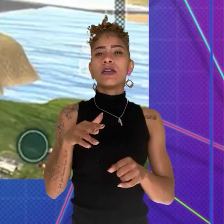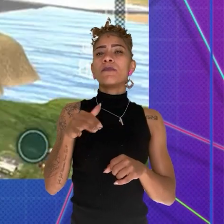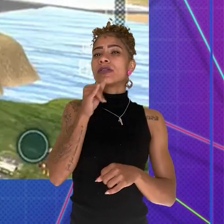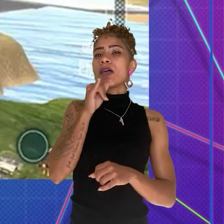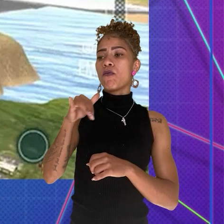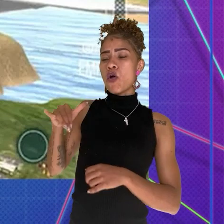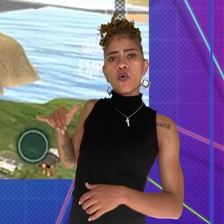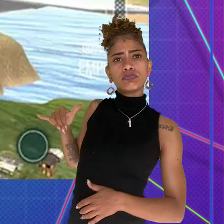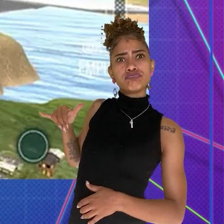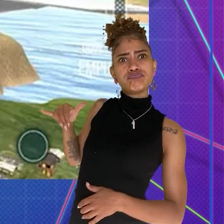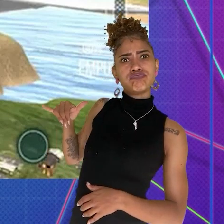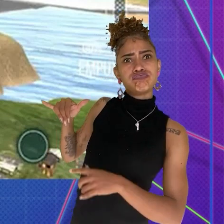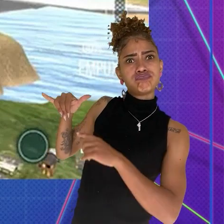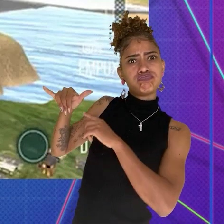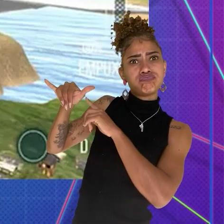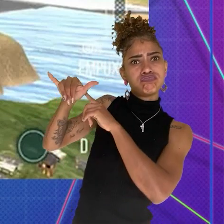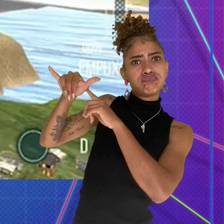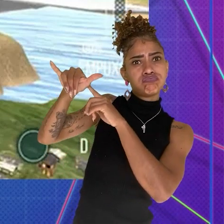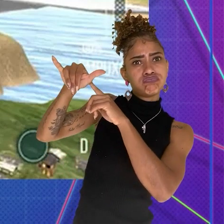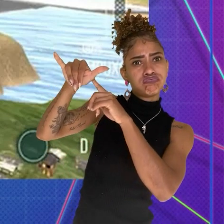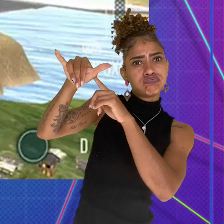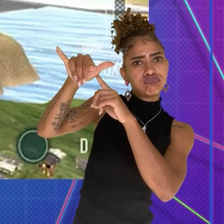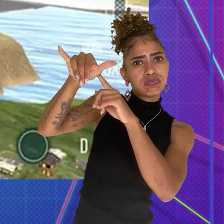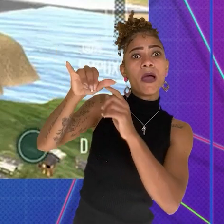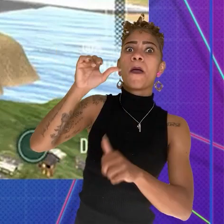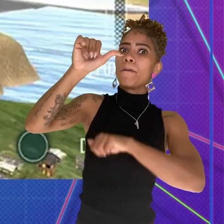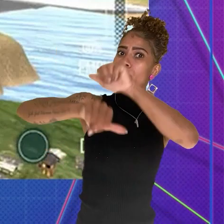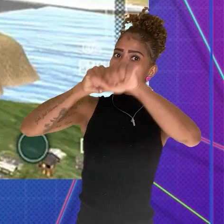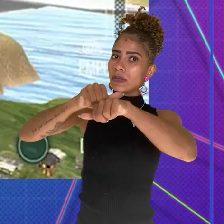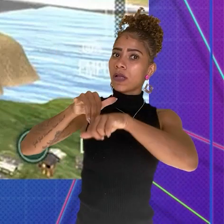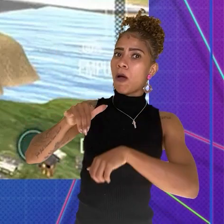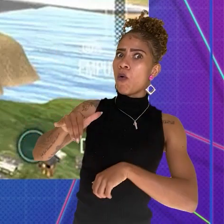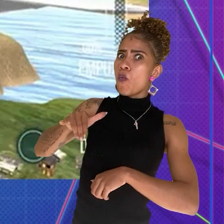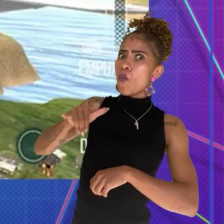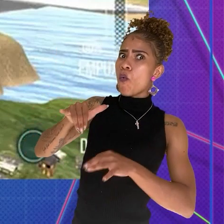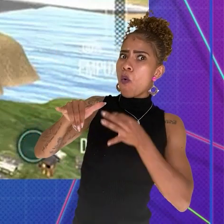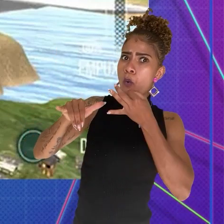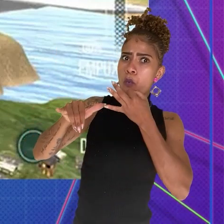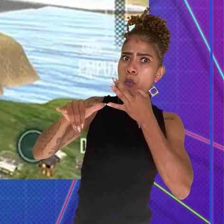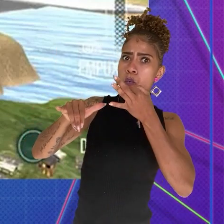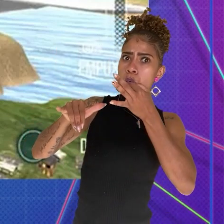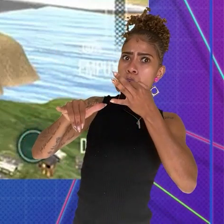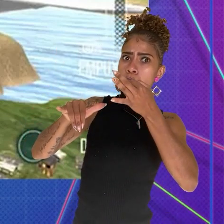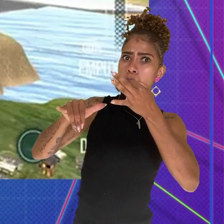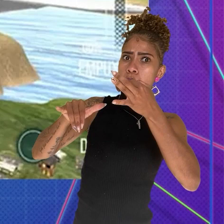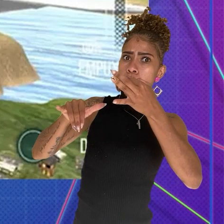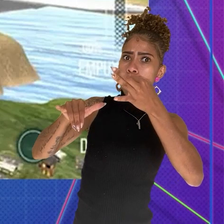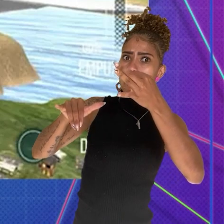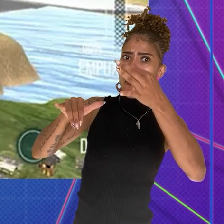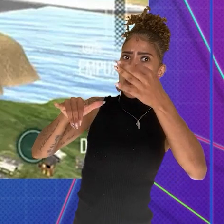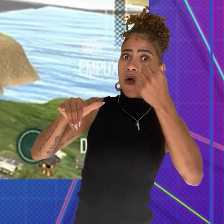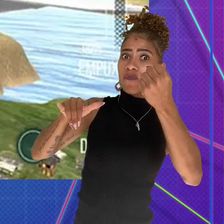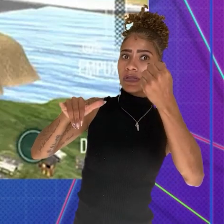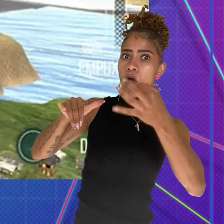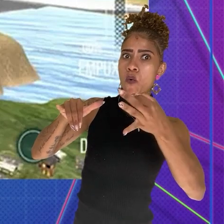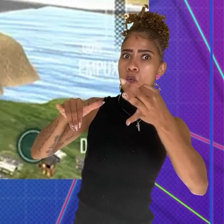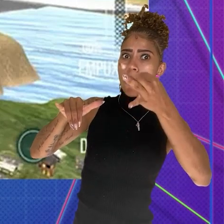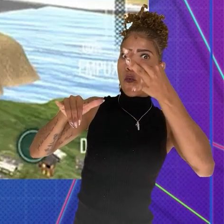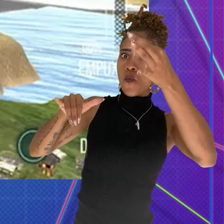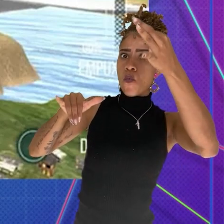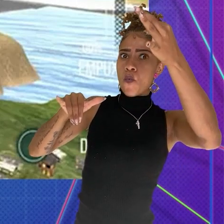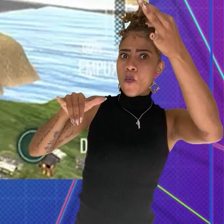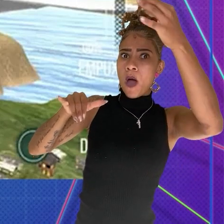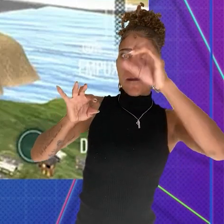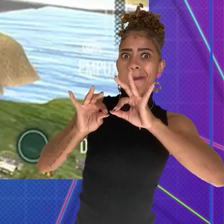simulação de voo, a modulação sonora pode ser usada para simular a mudança de altura do avião. À medida que o avião sobe, a força da